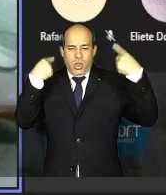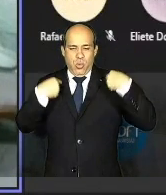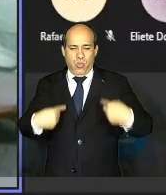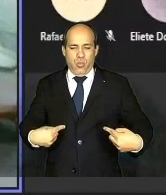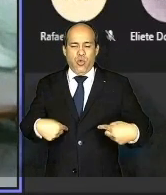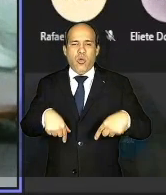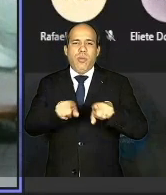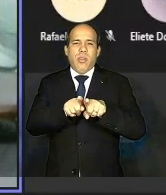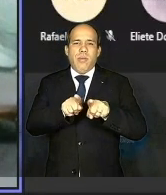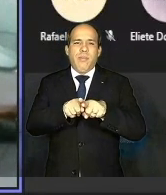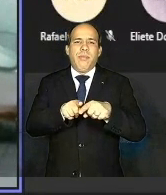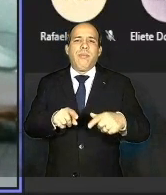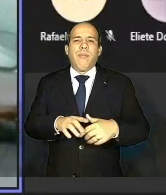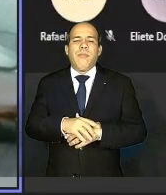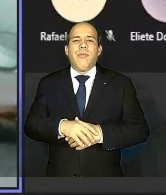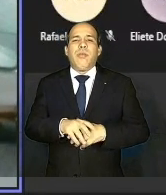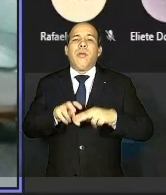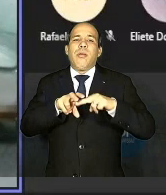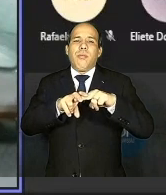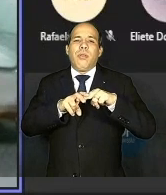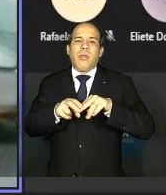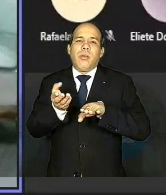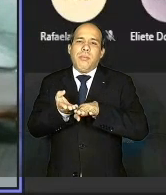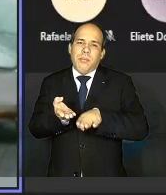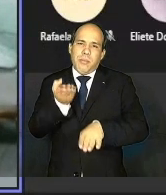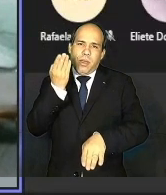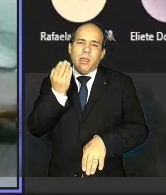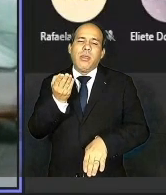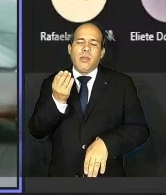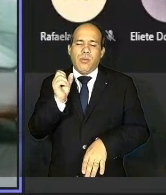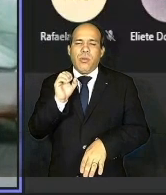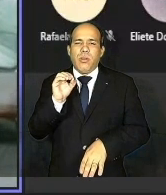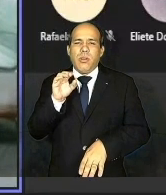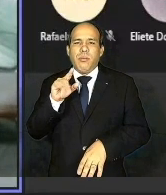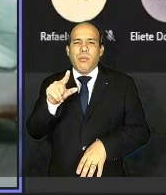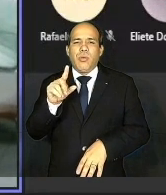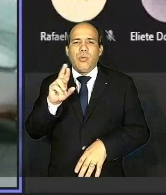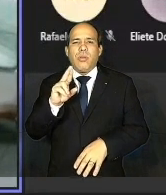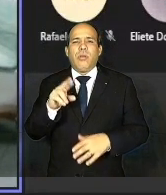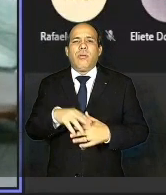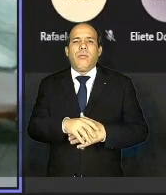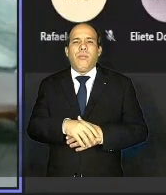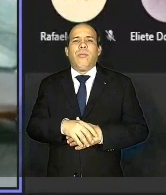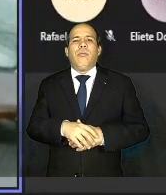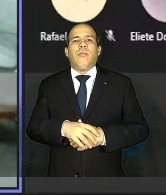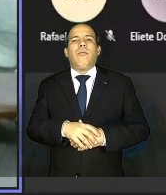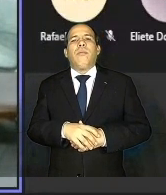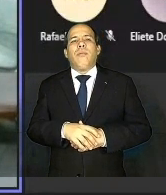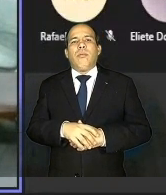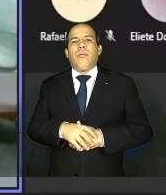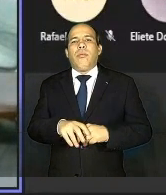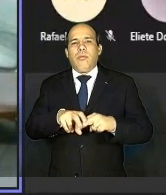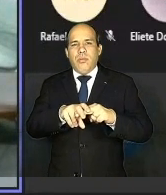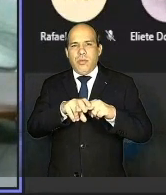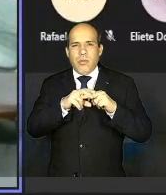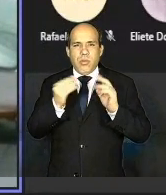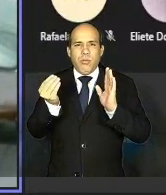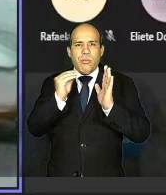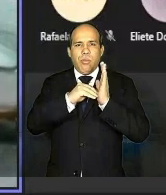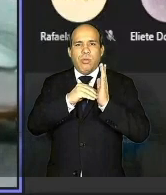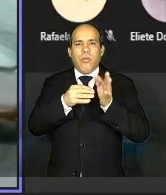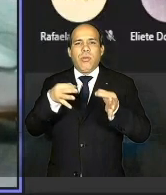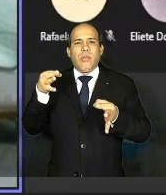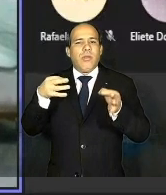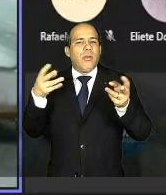também atingimento nesse acidente, né? Por isso ela está levando mais, né? Pelo menos